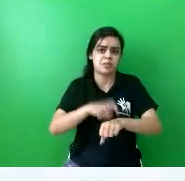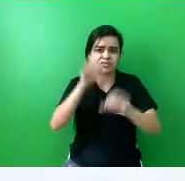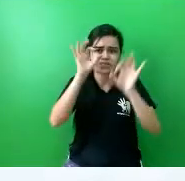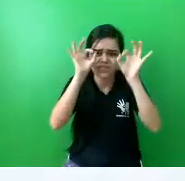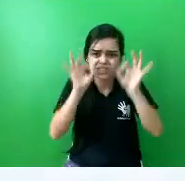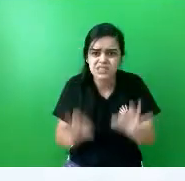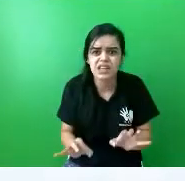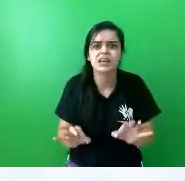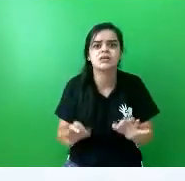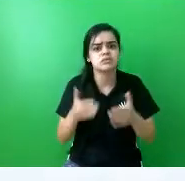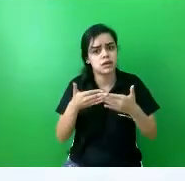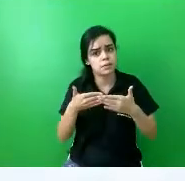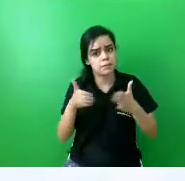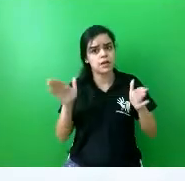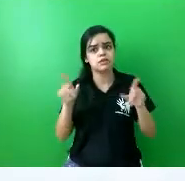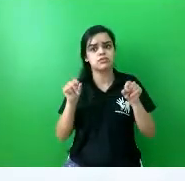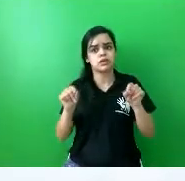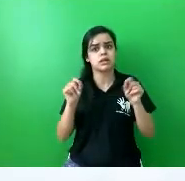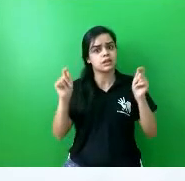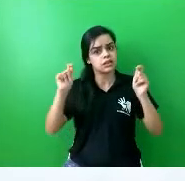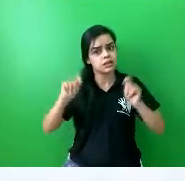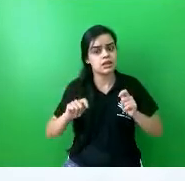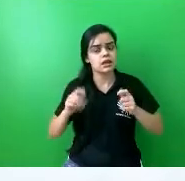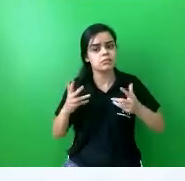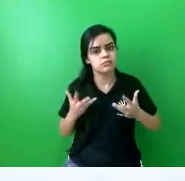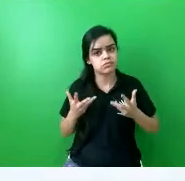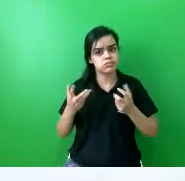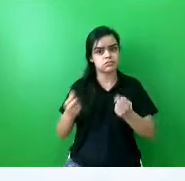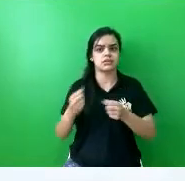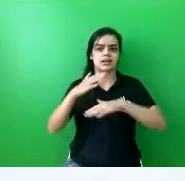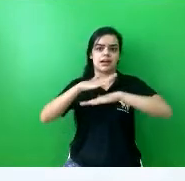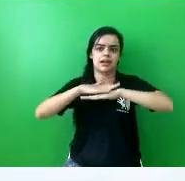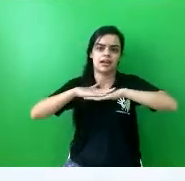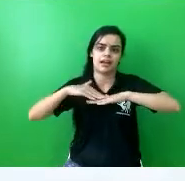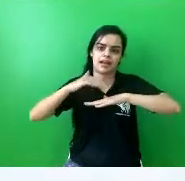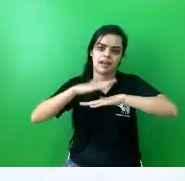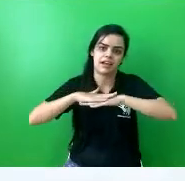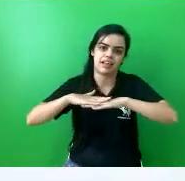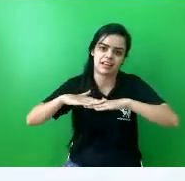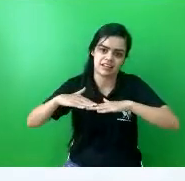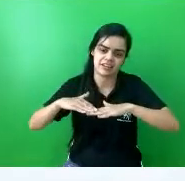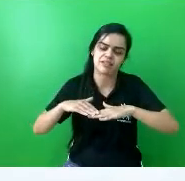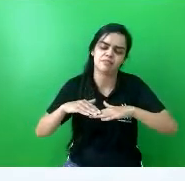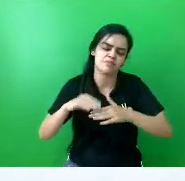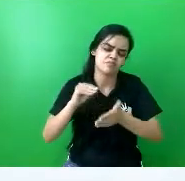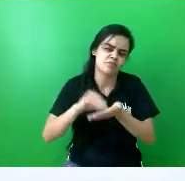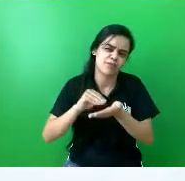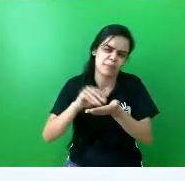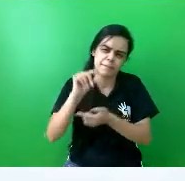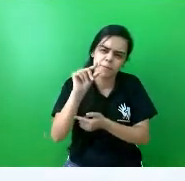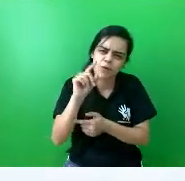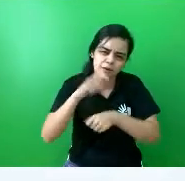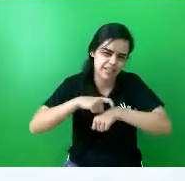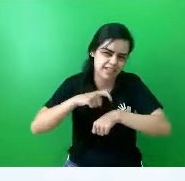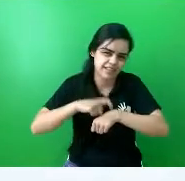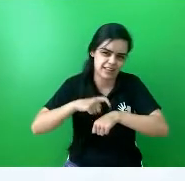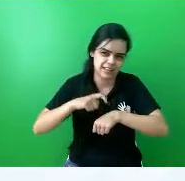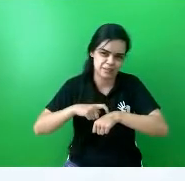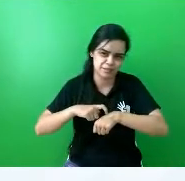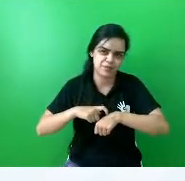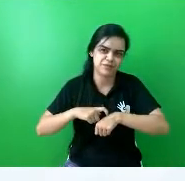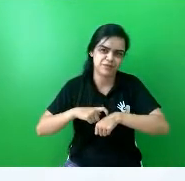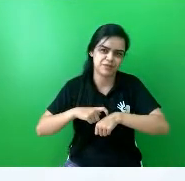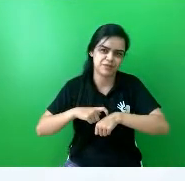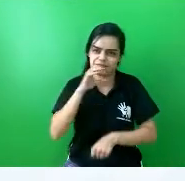possíveis as reaberturas, para que a gente possa receber vocês com todo o carinho do mundo. Falta pouco, tenho certeza que isso daí